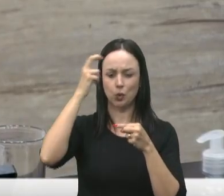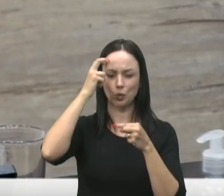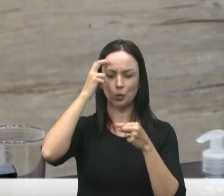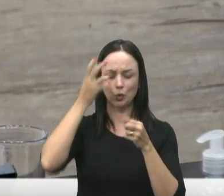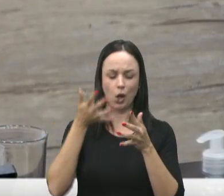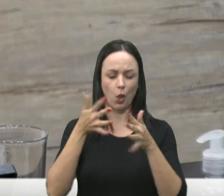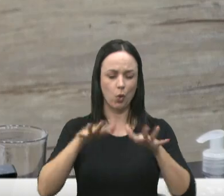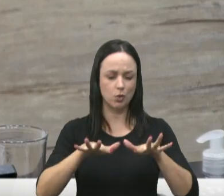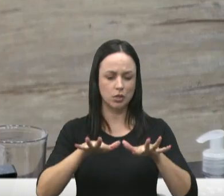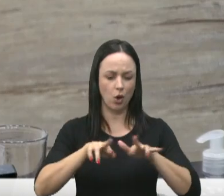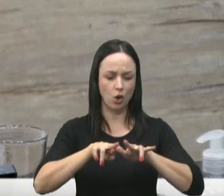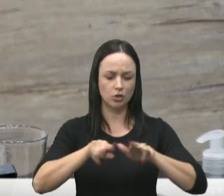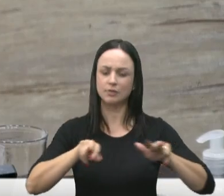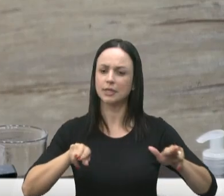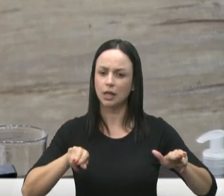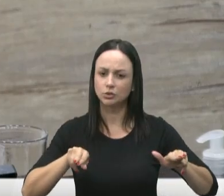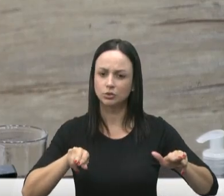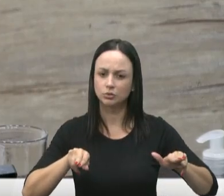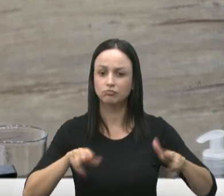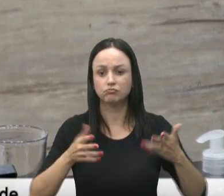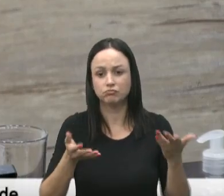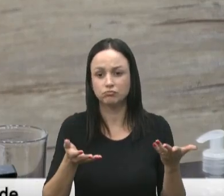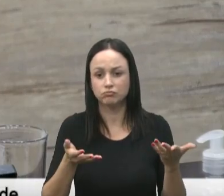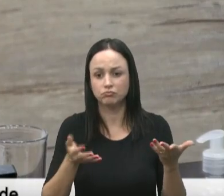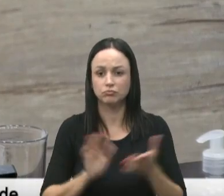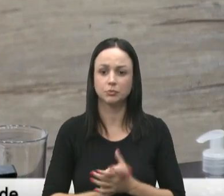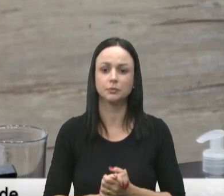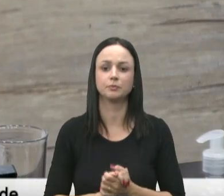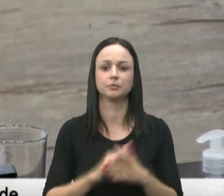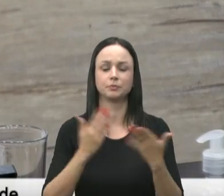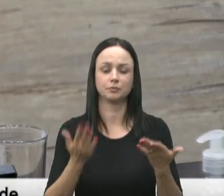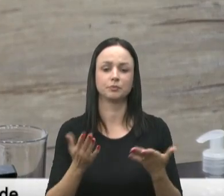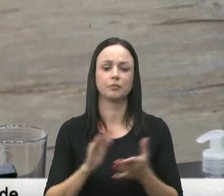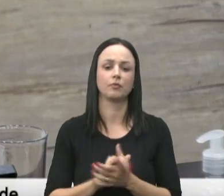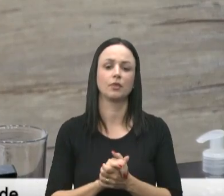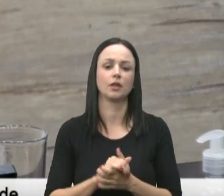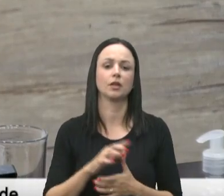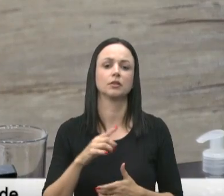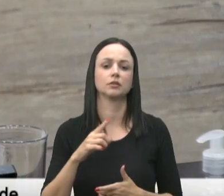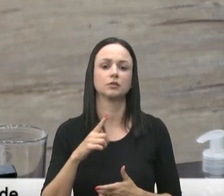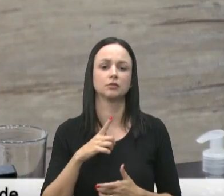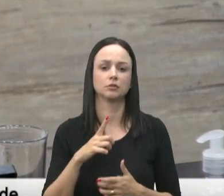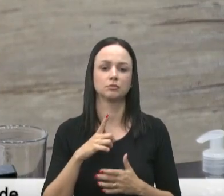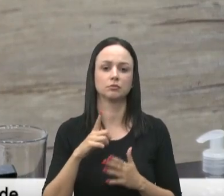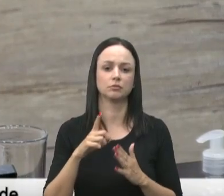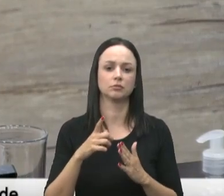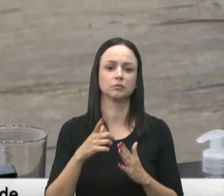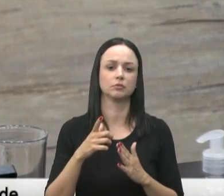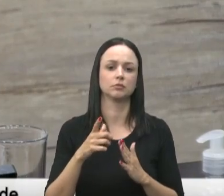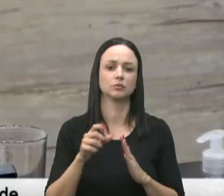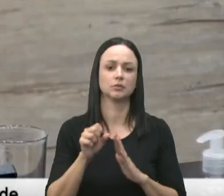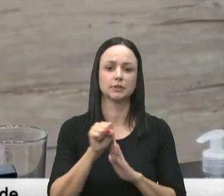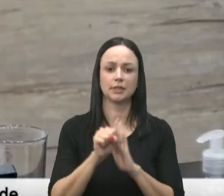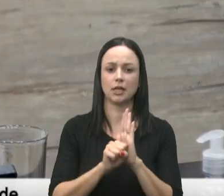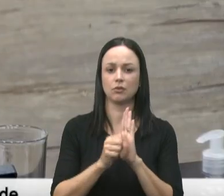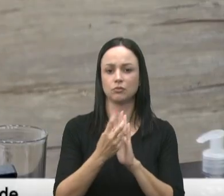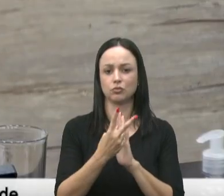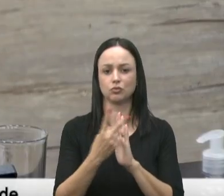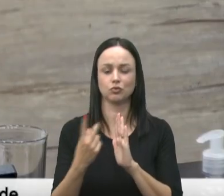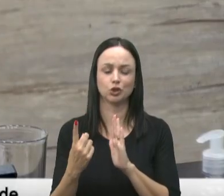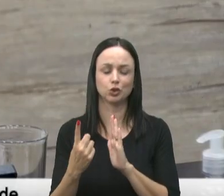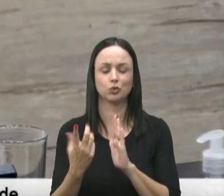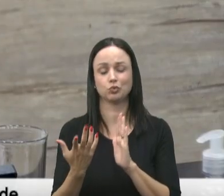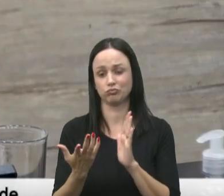da Diversidade? Bom, gente, nós estamos no século XXI, nós